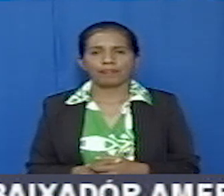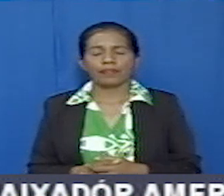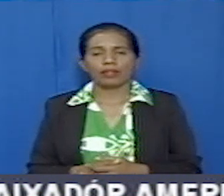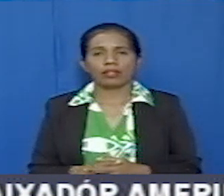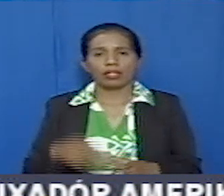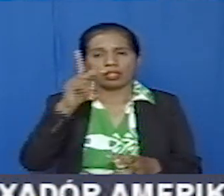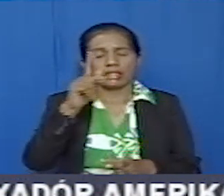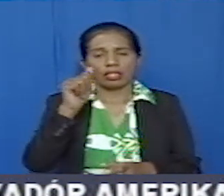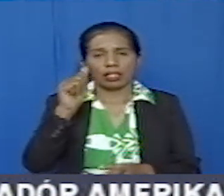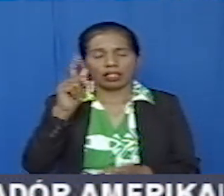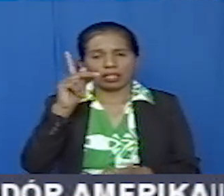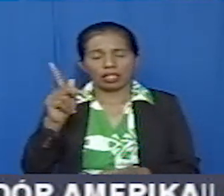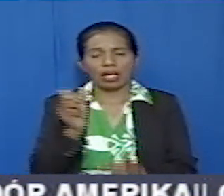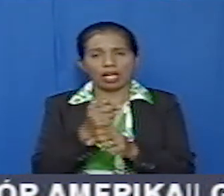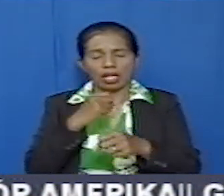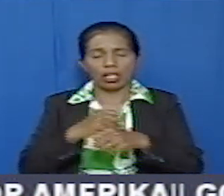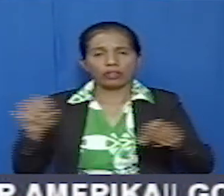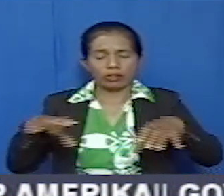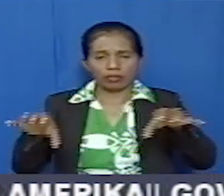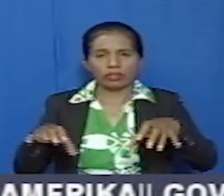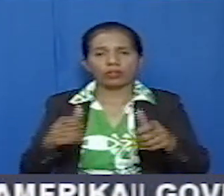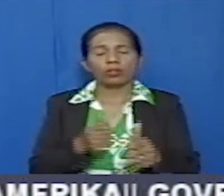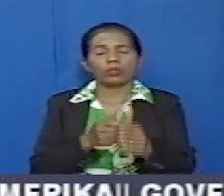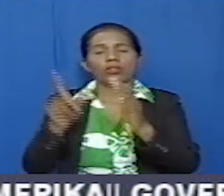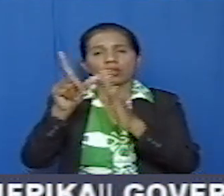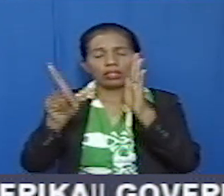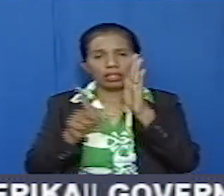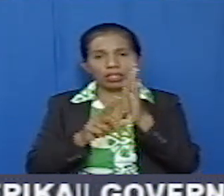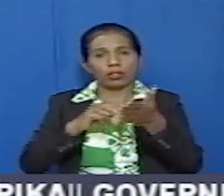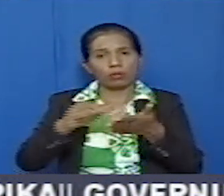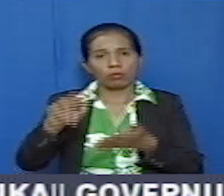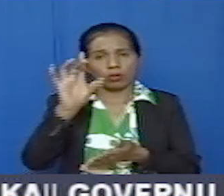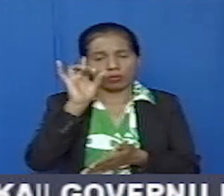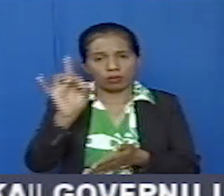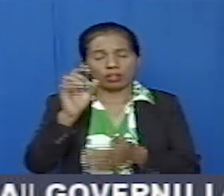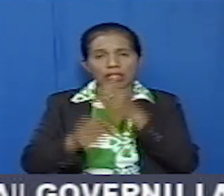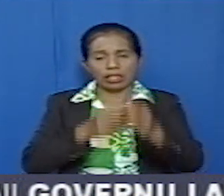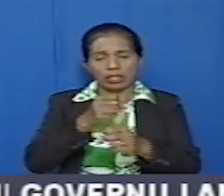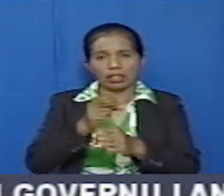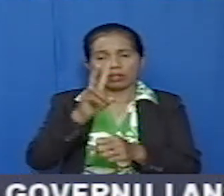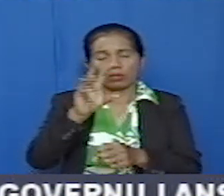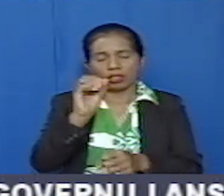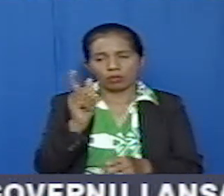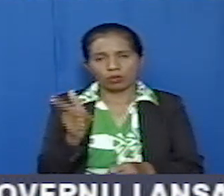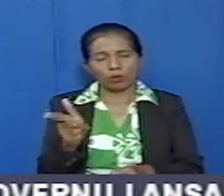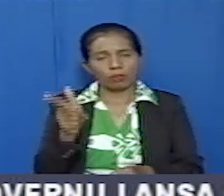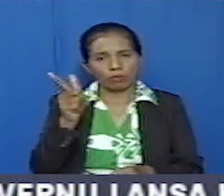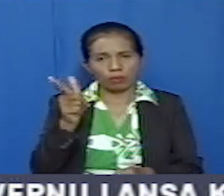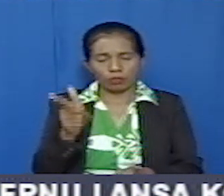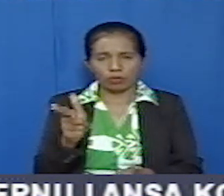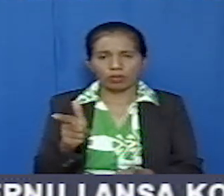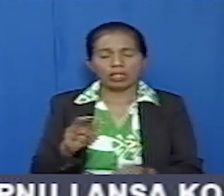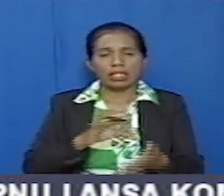Comissão Anticorrupção durante ne halau knar baseia balei número 8 tamba ne ia tinan rihun rua ruanulu resista